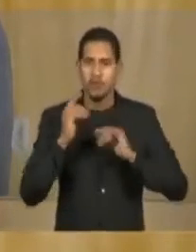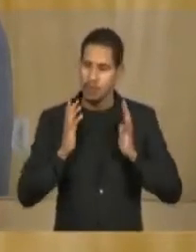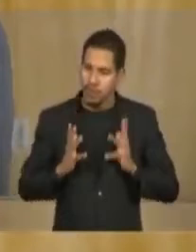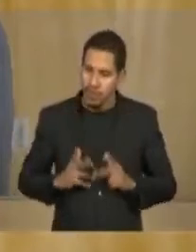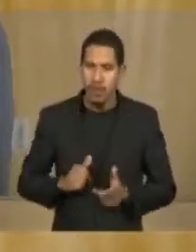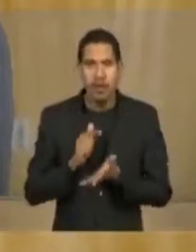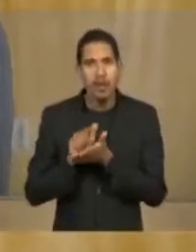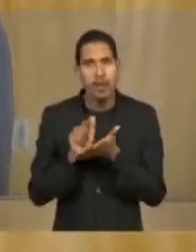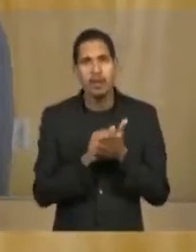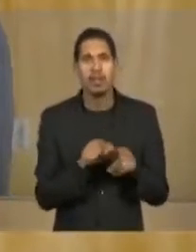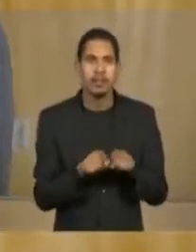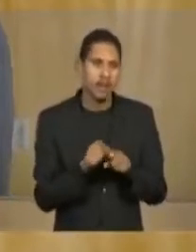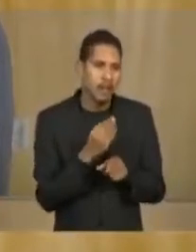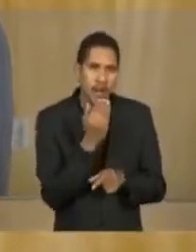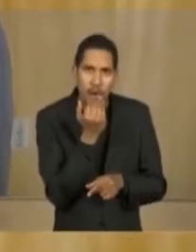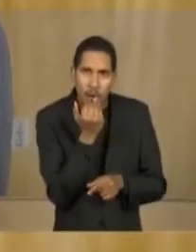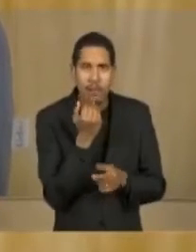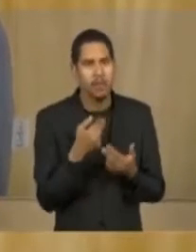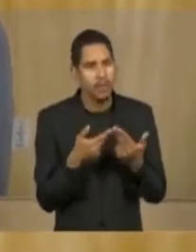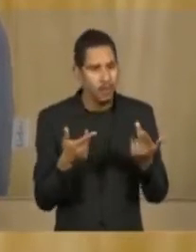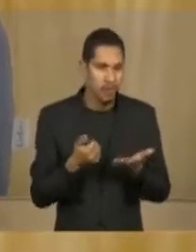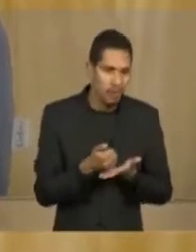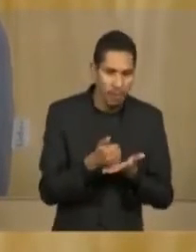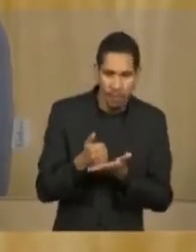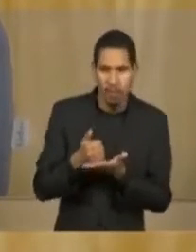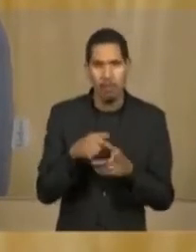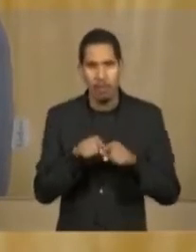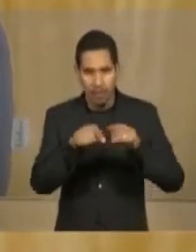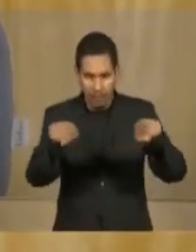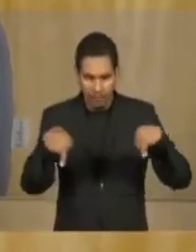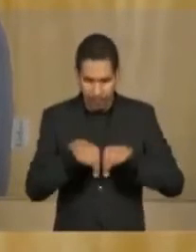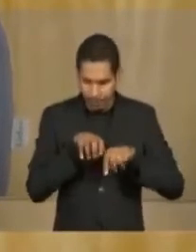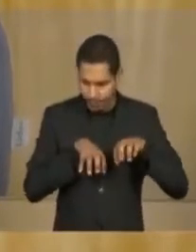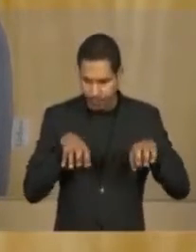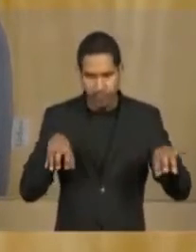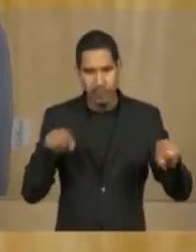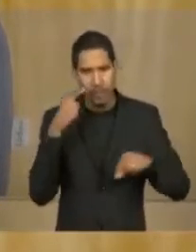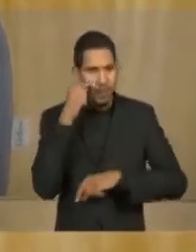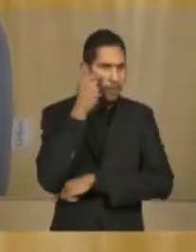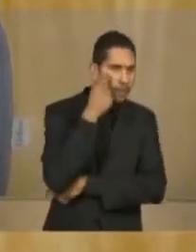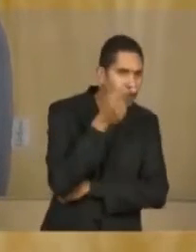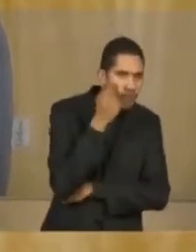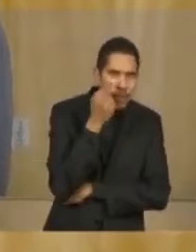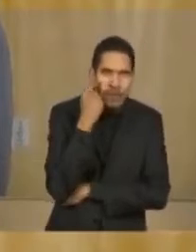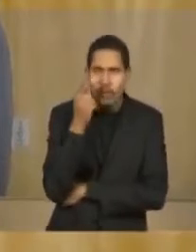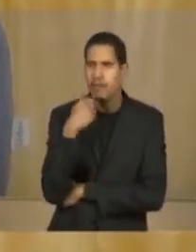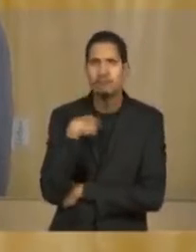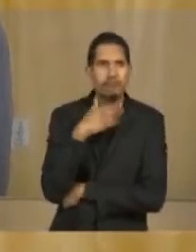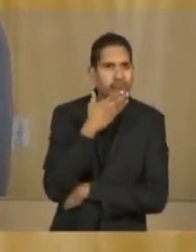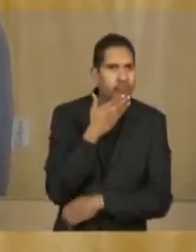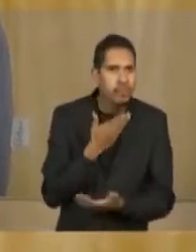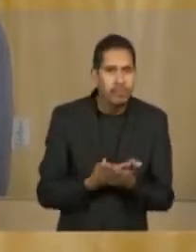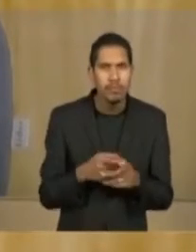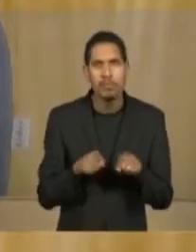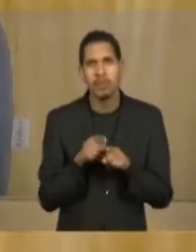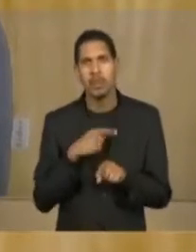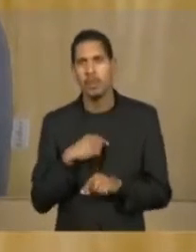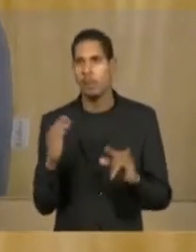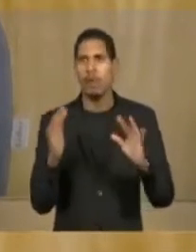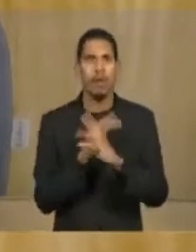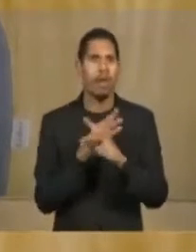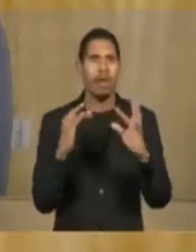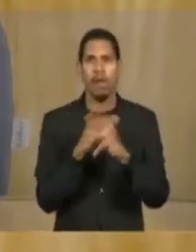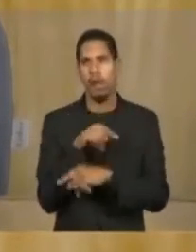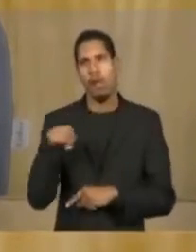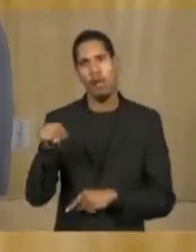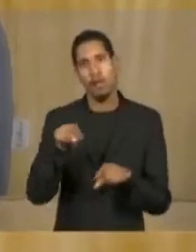de higiene, alimentação ali, né, ao redor da Cracolândia, têm observado e ficado muito impressionadas com um movimento muito grande,